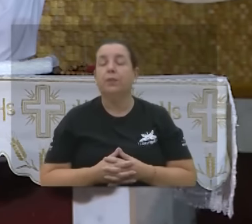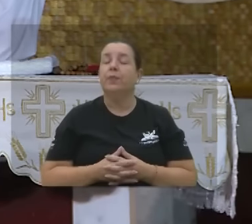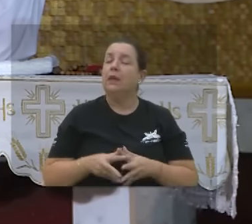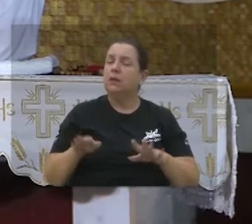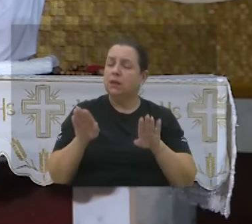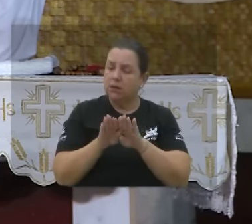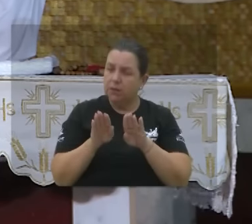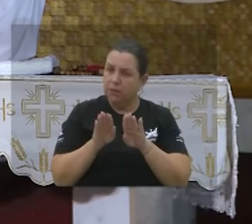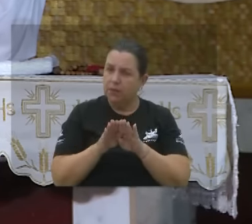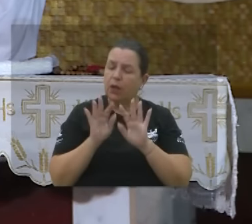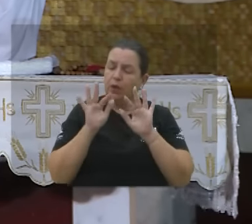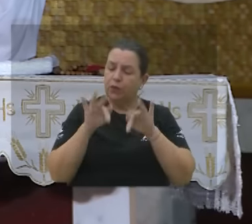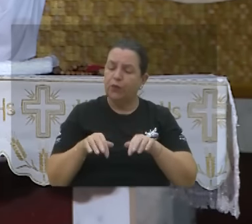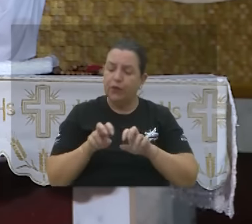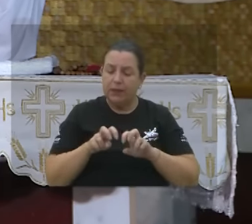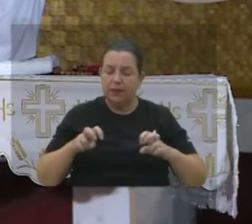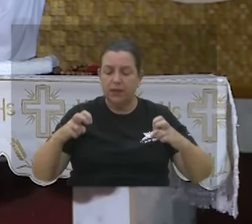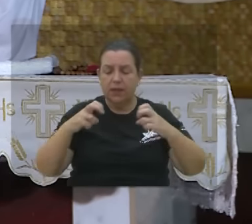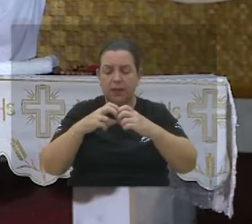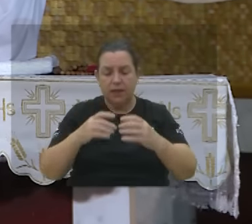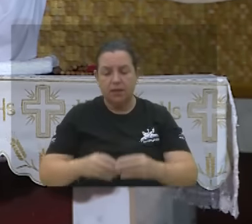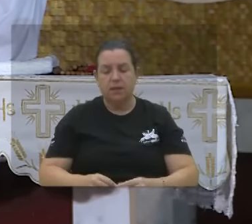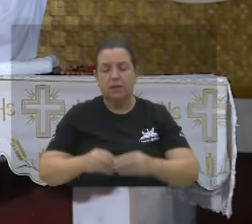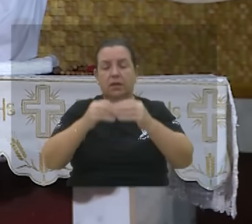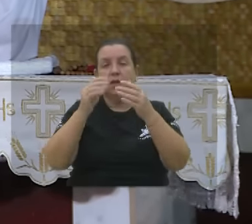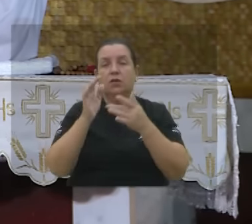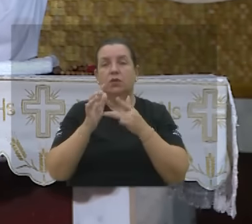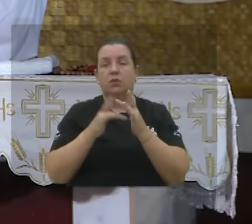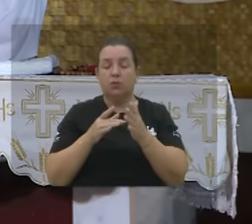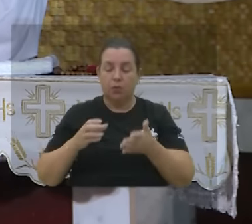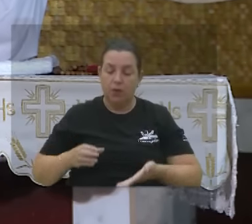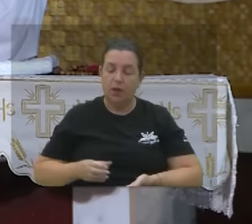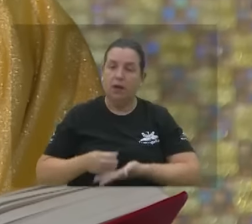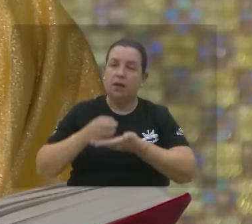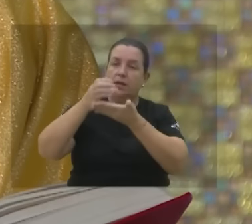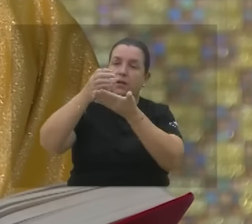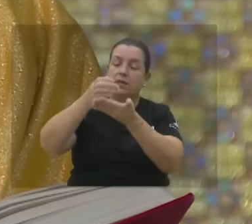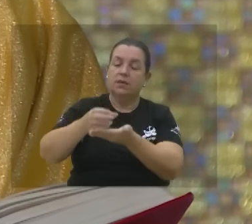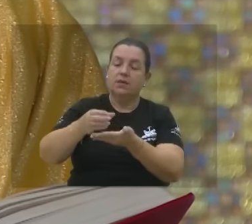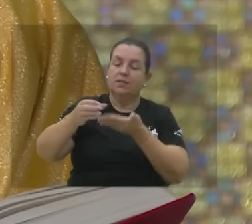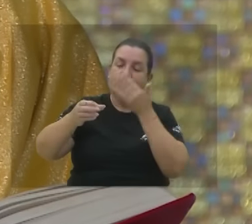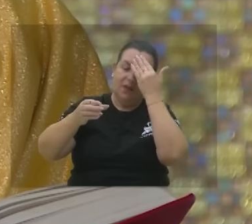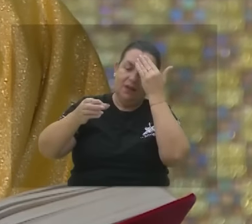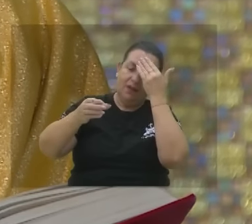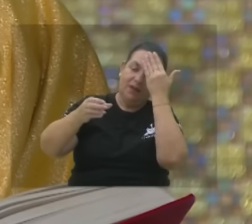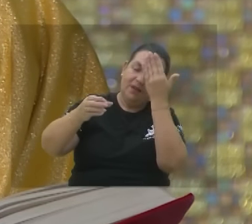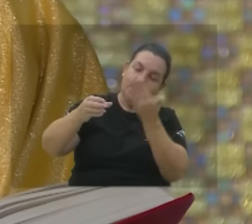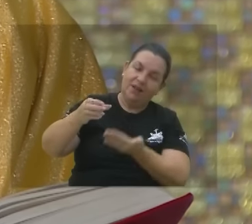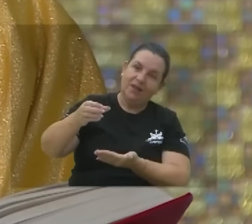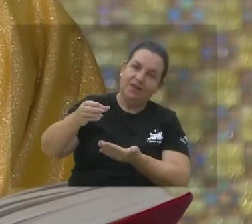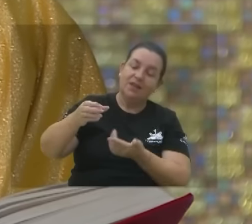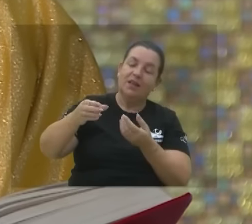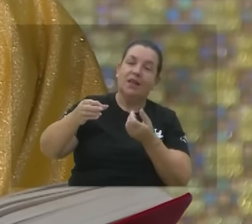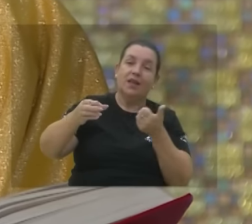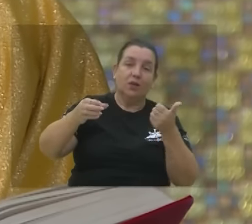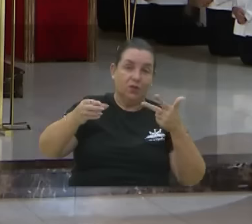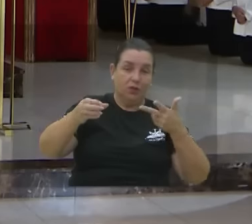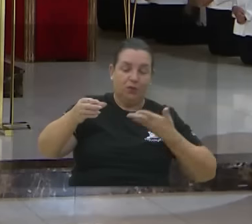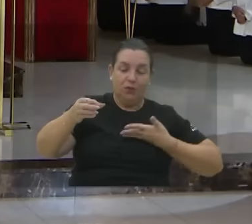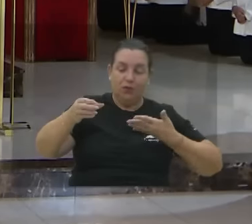Do mesmo modo, ao fim da ceia, ele tomou o cálice em suas mãos e, dando graças novamente, entregou a